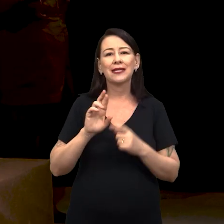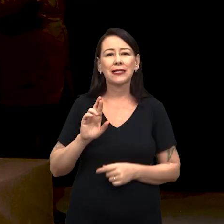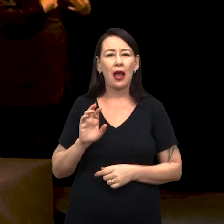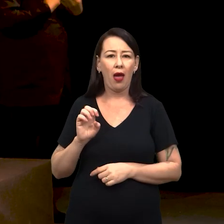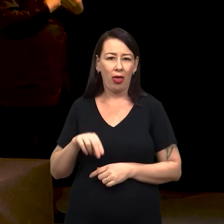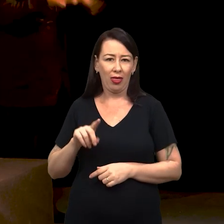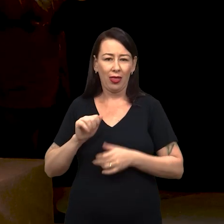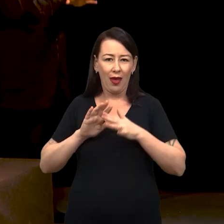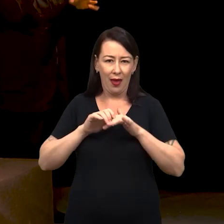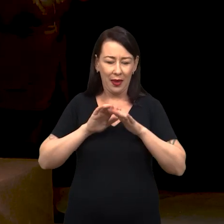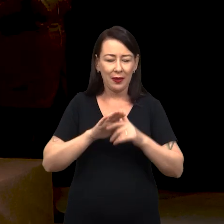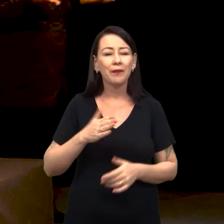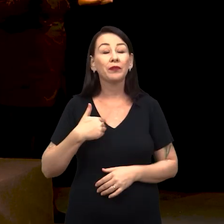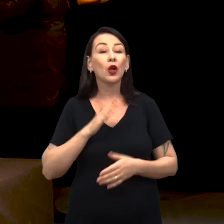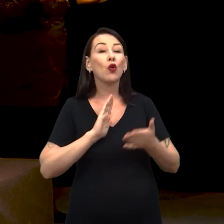conhecer Dona